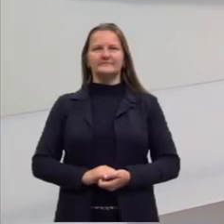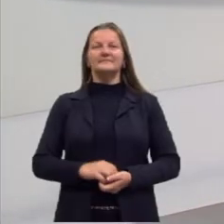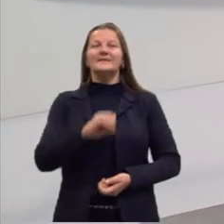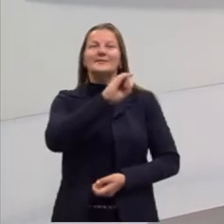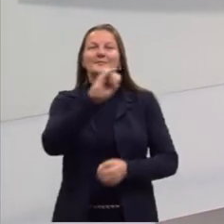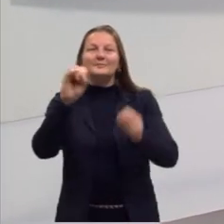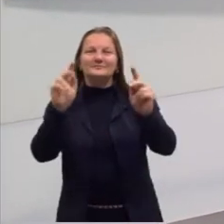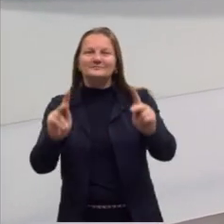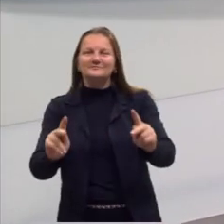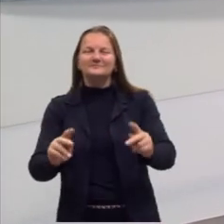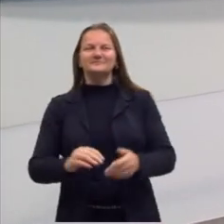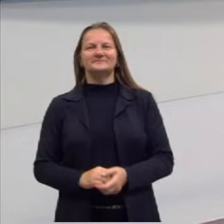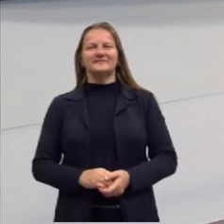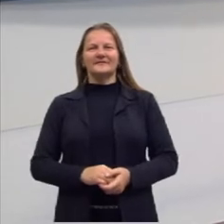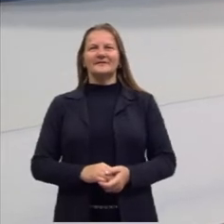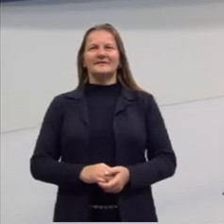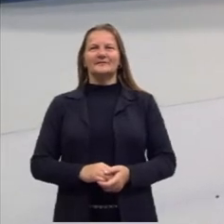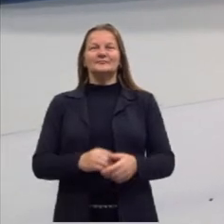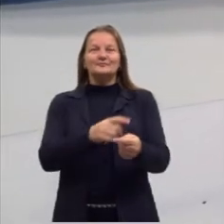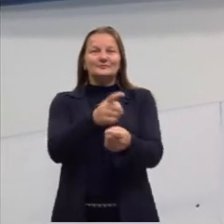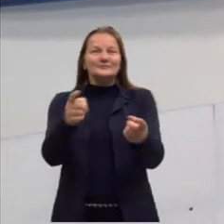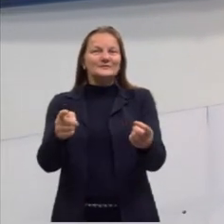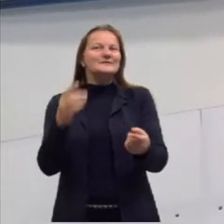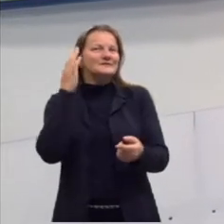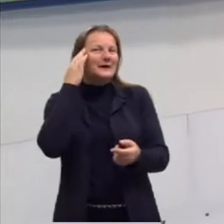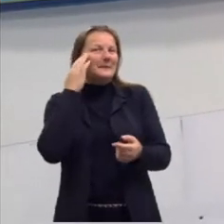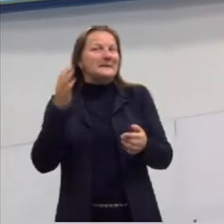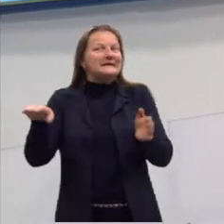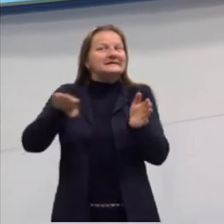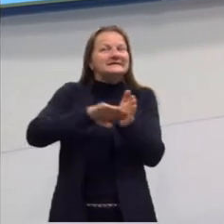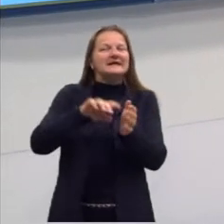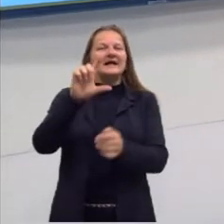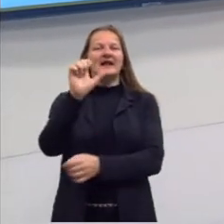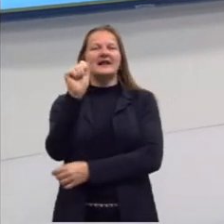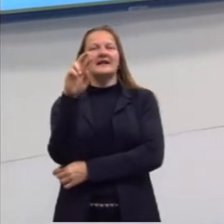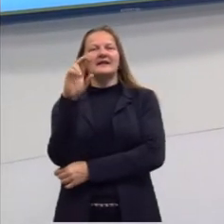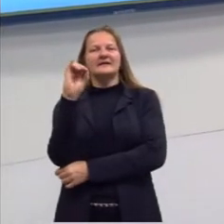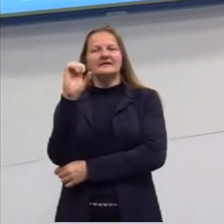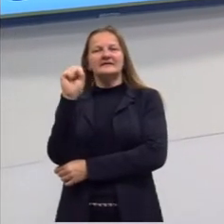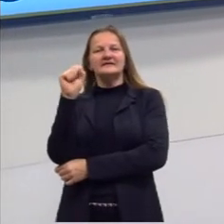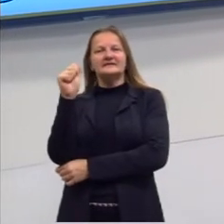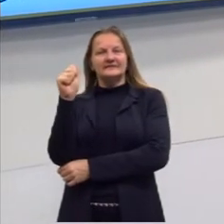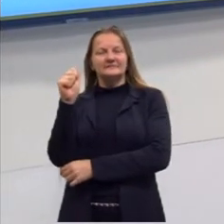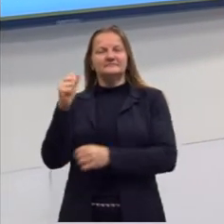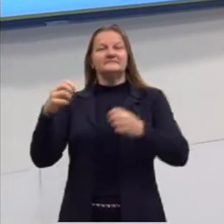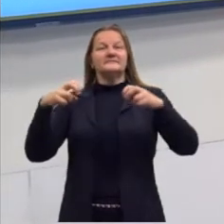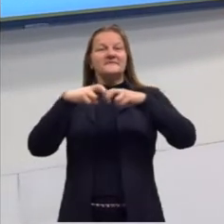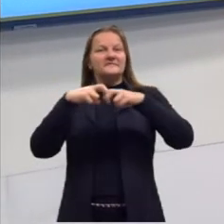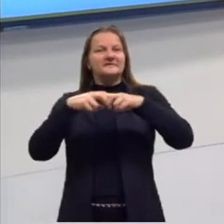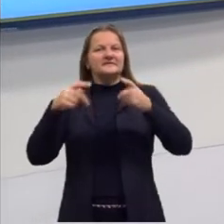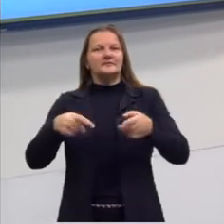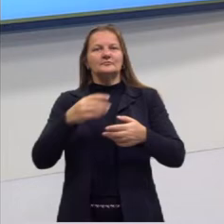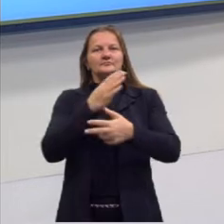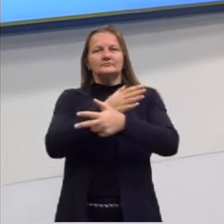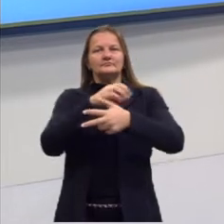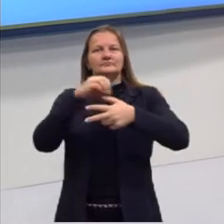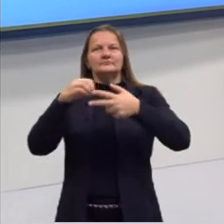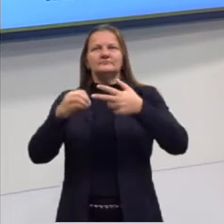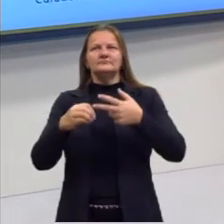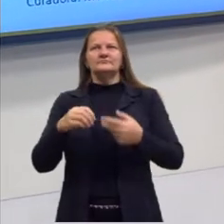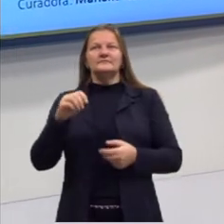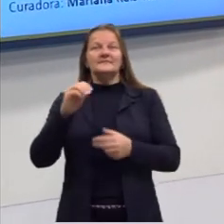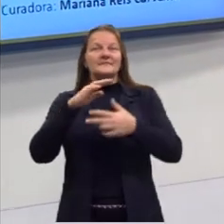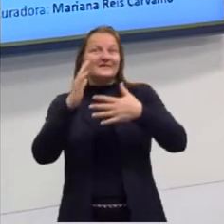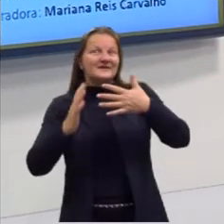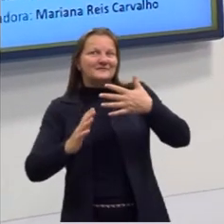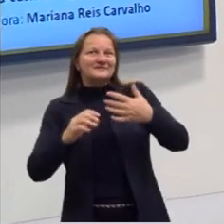o Olá pessoal com você já já sabem Eu me chamo Larissa e Sou professora de física do pré-enem 2022 Esse é